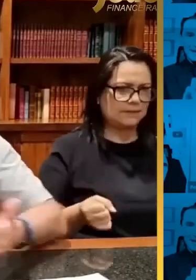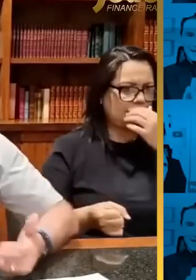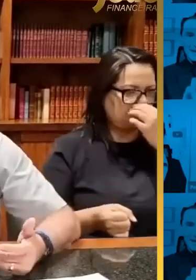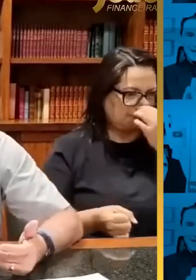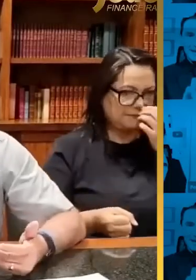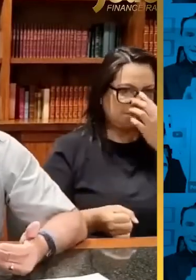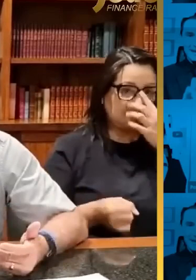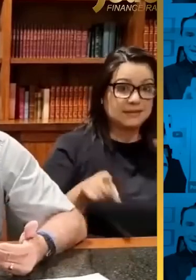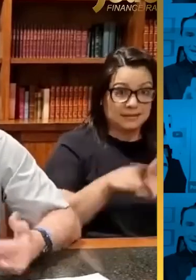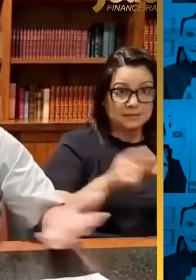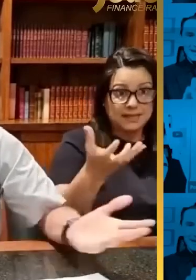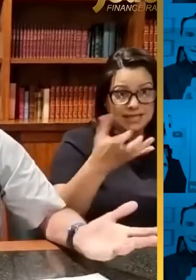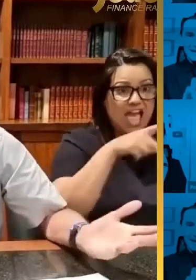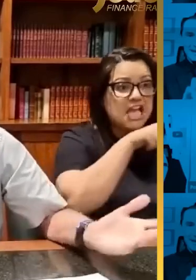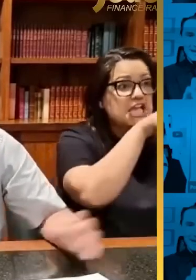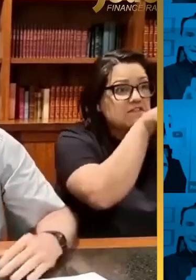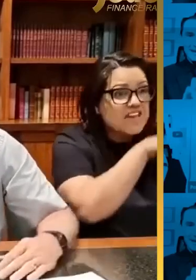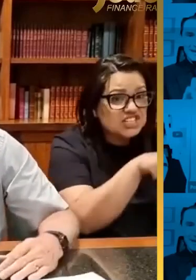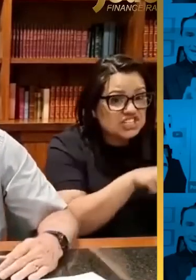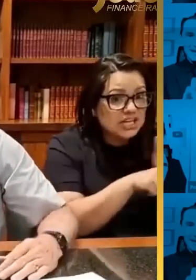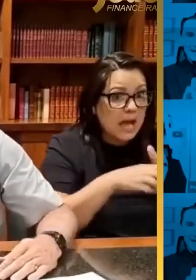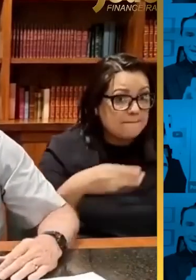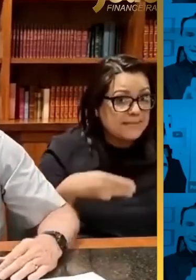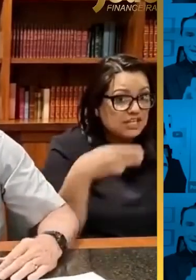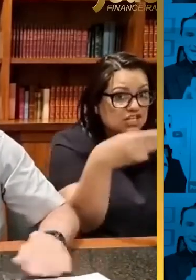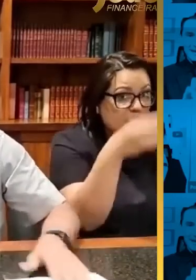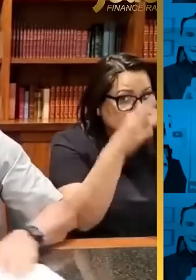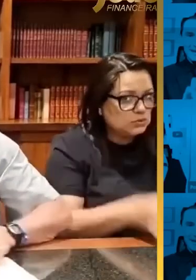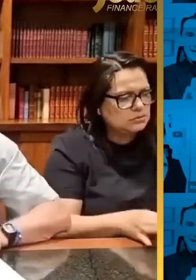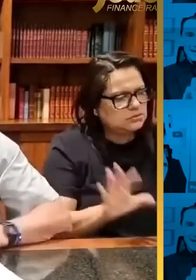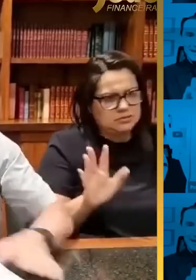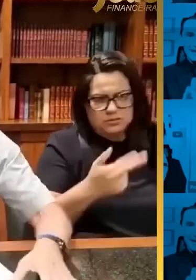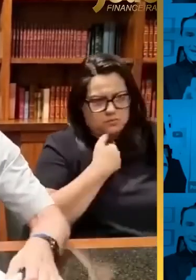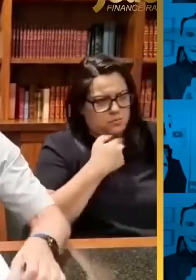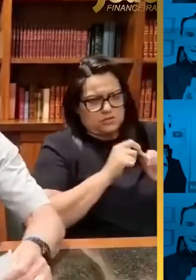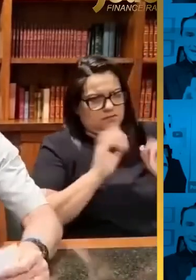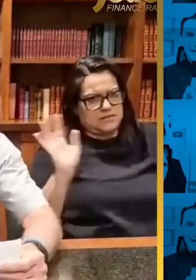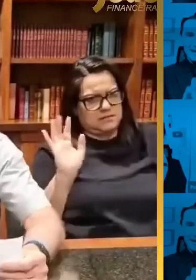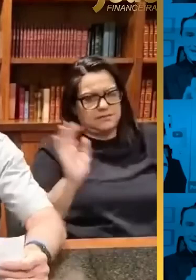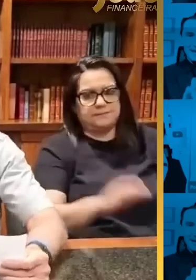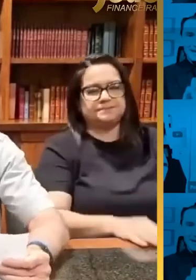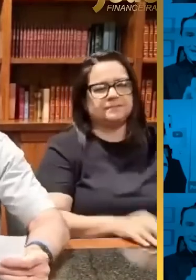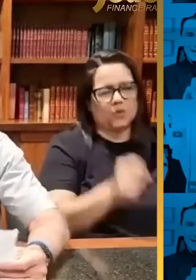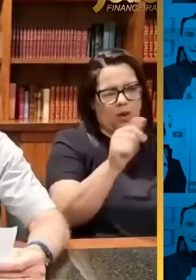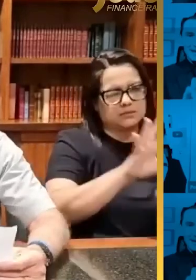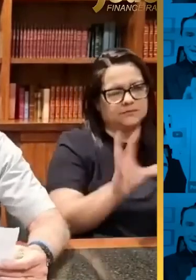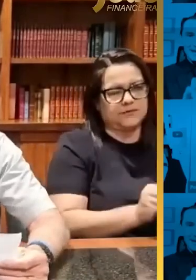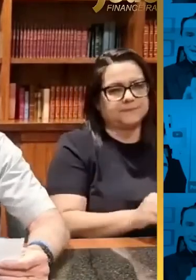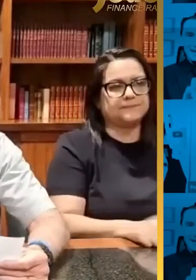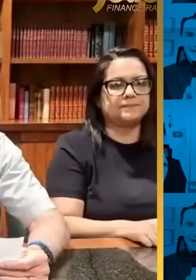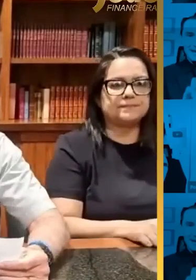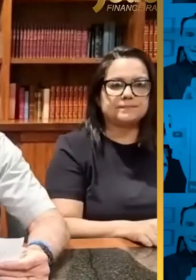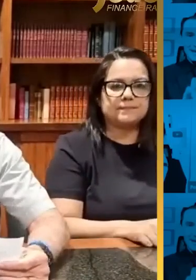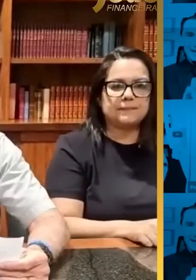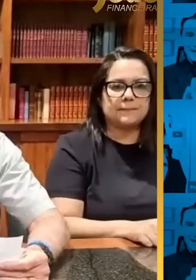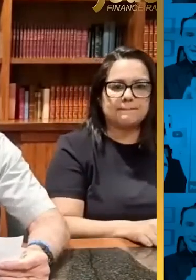também querem que investigue o ministro da Justiça. Eu não tenho esse poder de fazer isso lá fora. Pelo amor de Deus, tá certo? Marcelo, indo para o encerramento aqui. Como é que